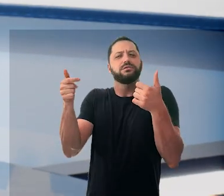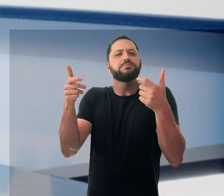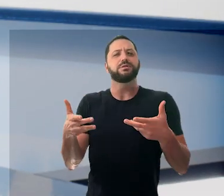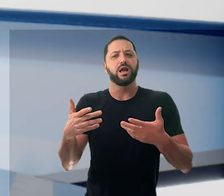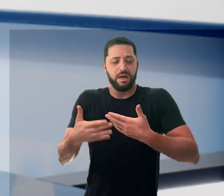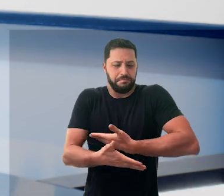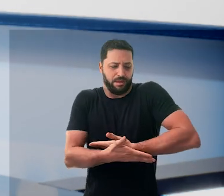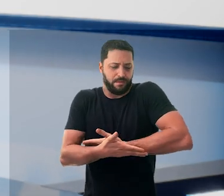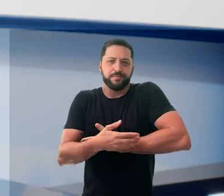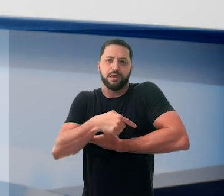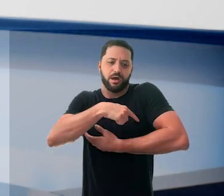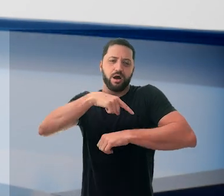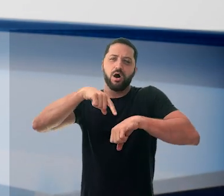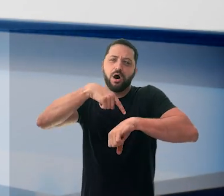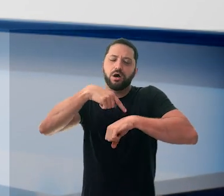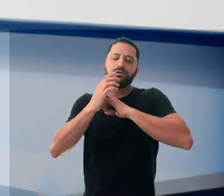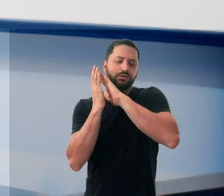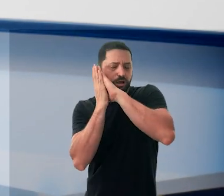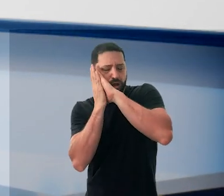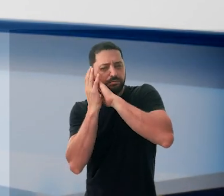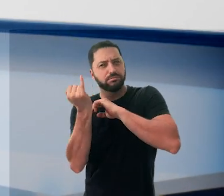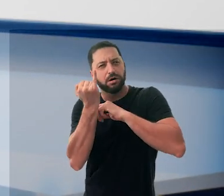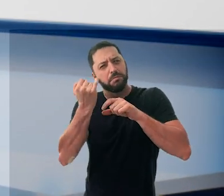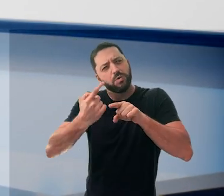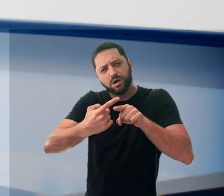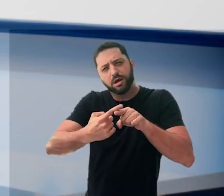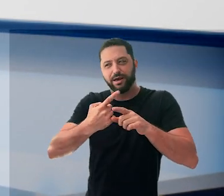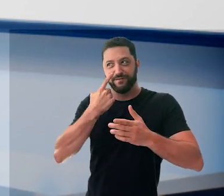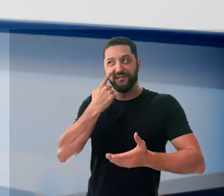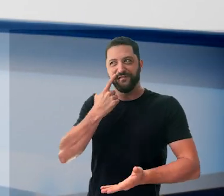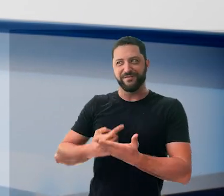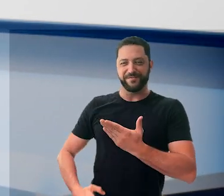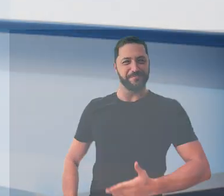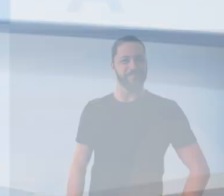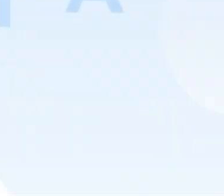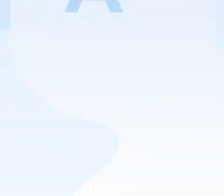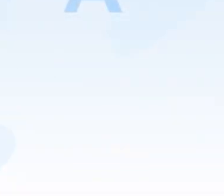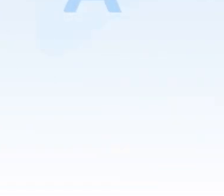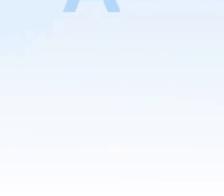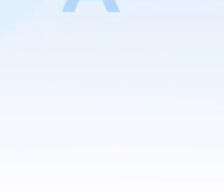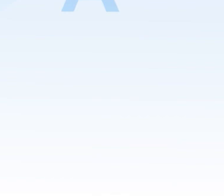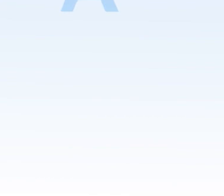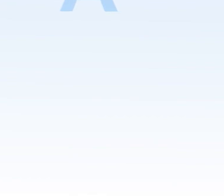sobre a importância do sono do bebê. Olha que importante, confira aí.